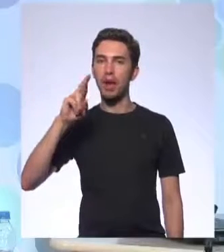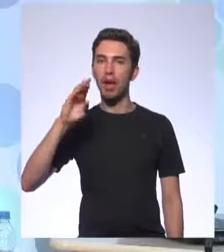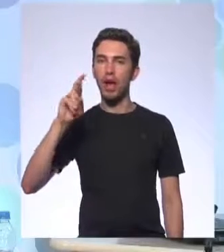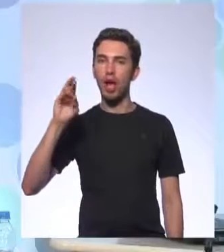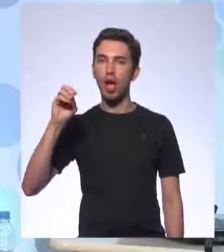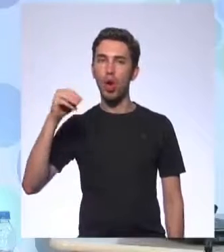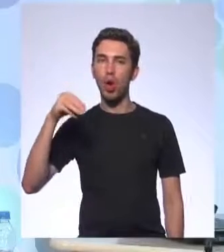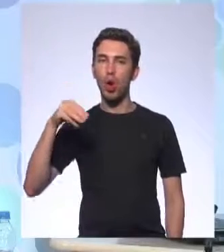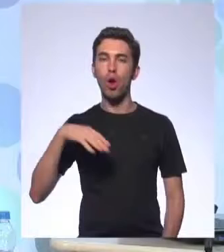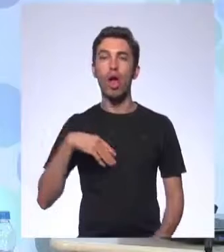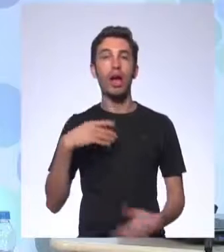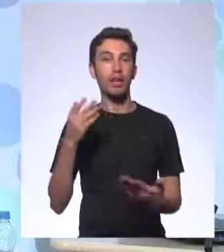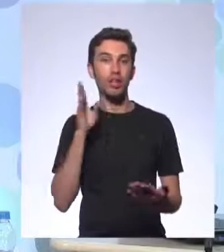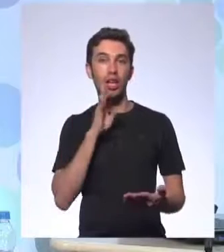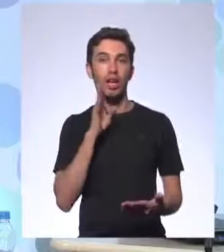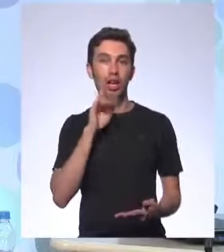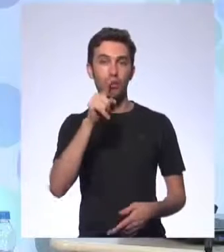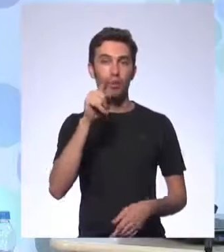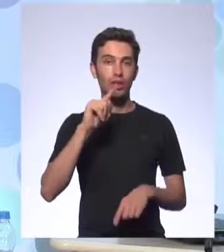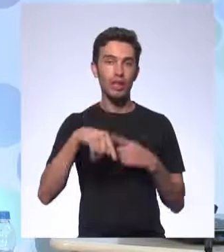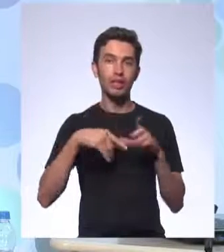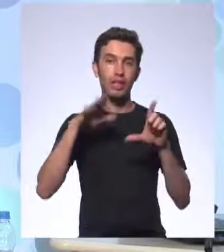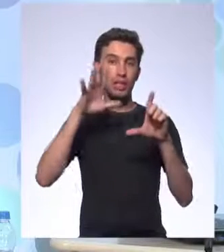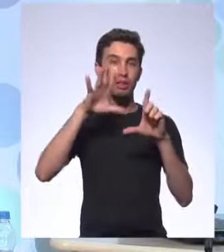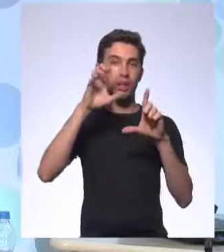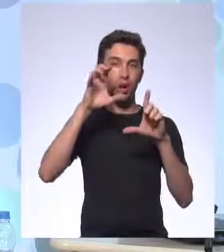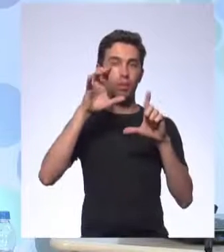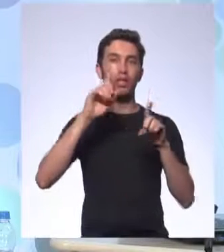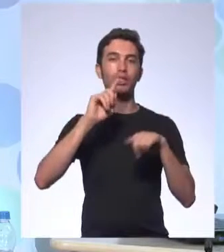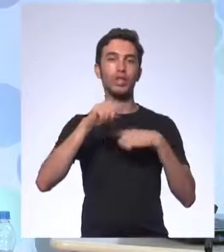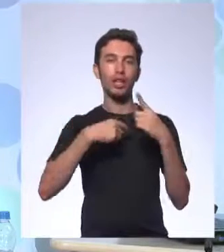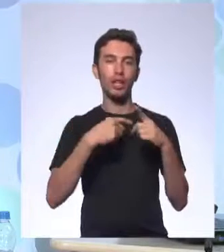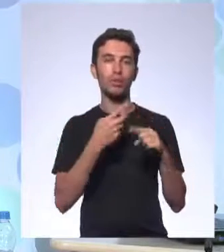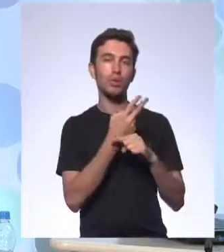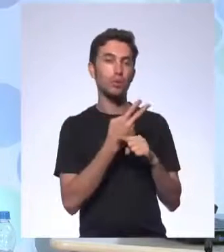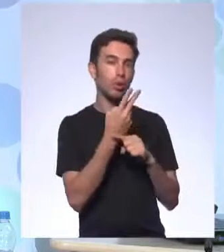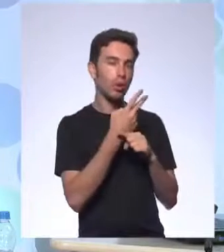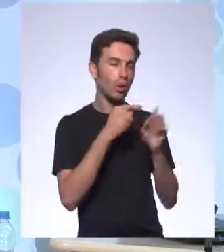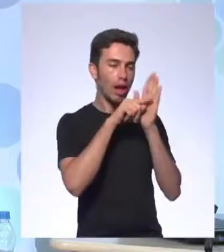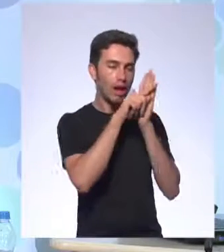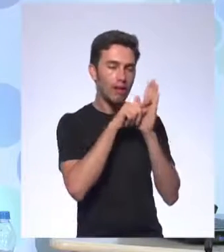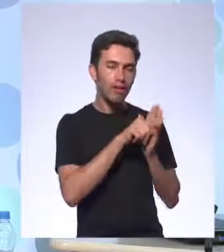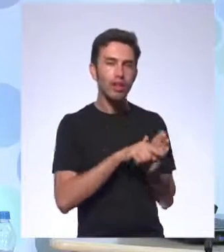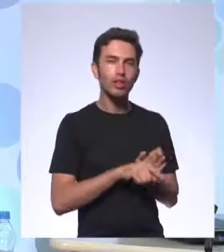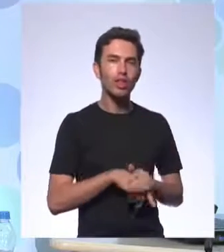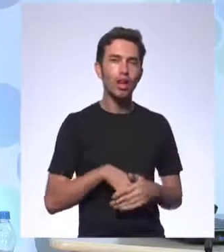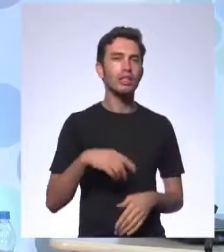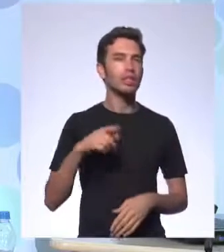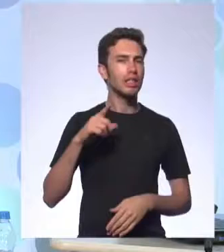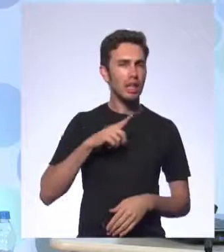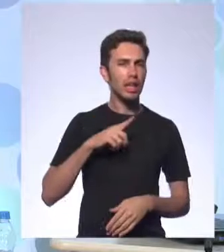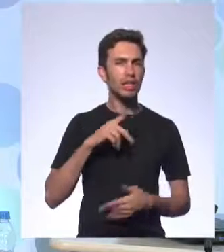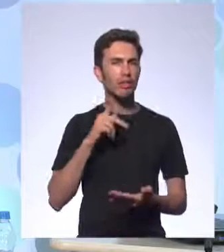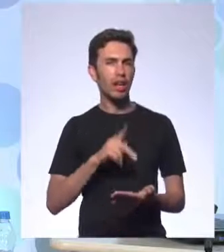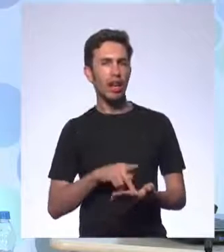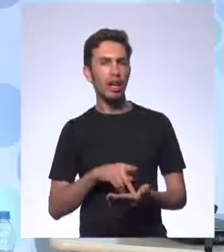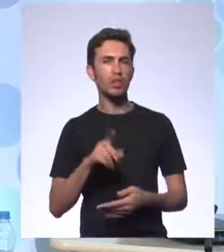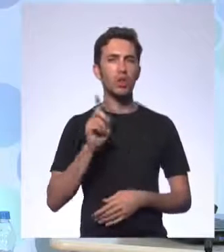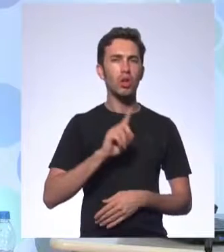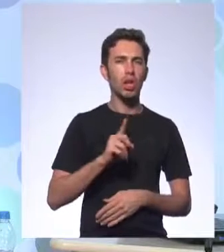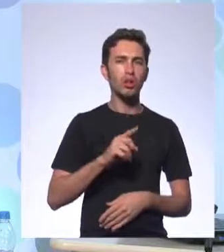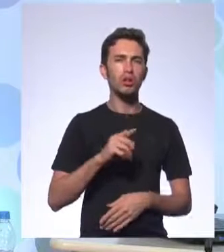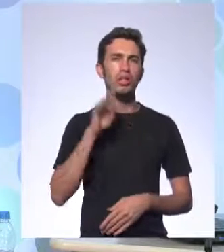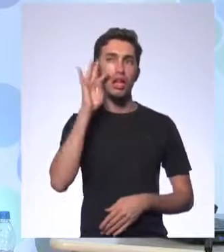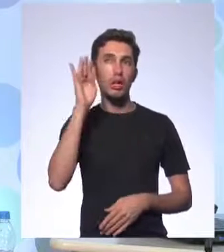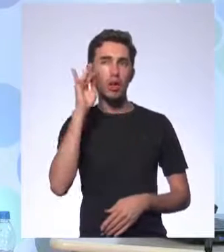esse negócio aí para você dar um print na tela de repente e procurar até fazer uma investigação se existe mesmo, se a teoria é boa,